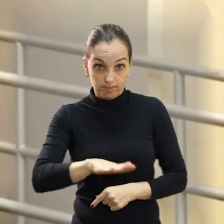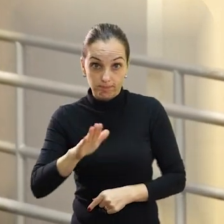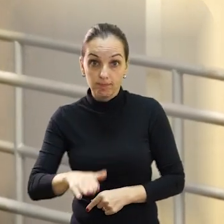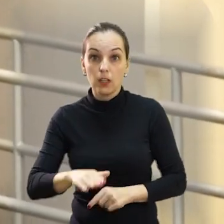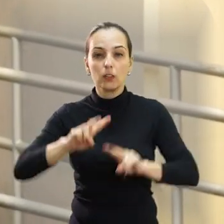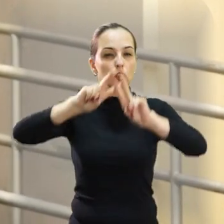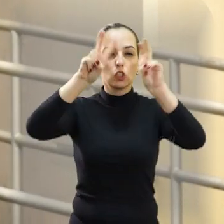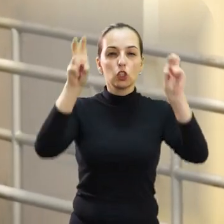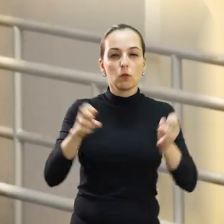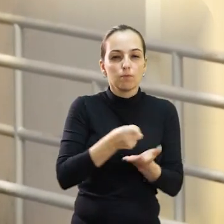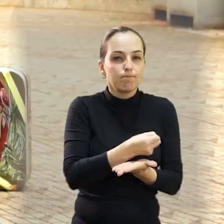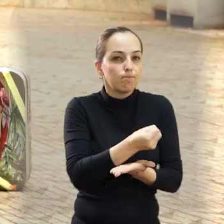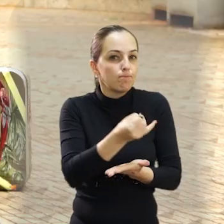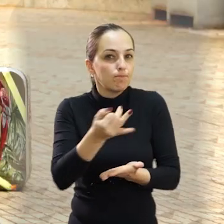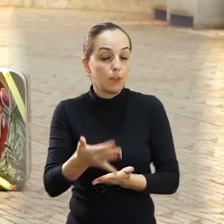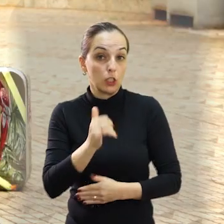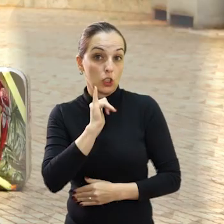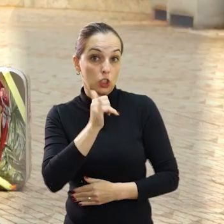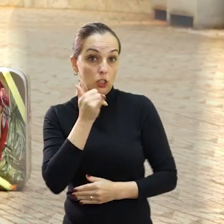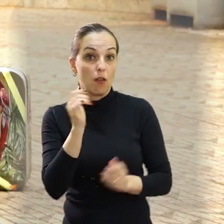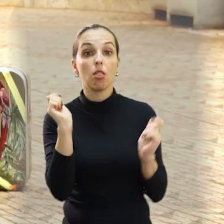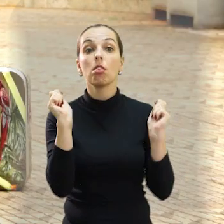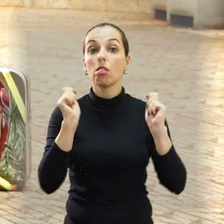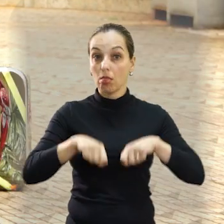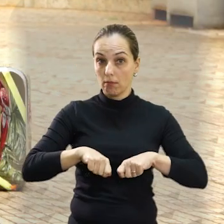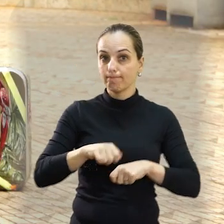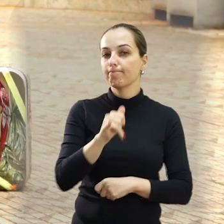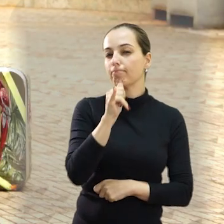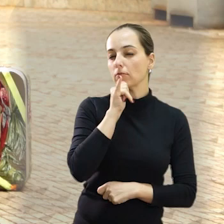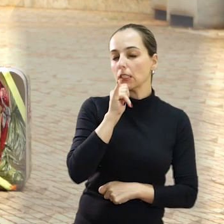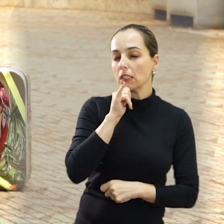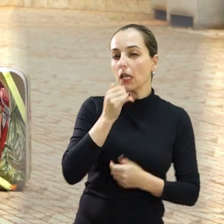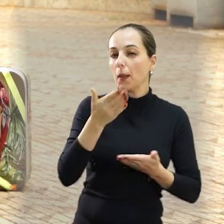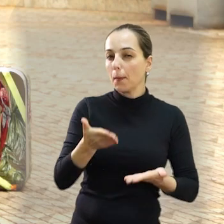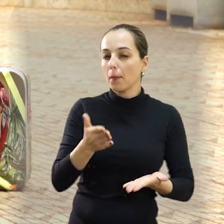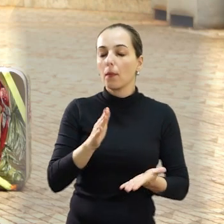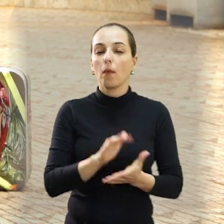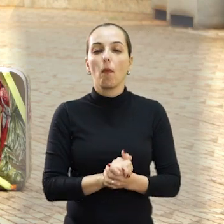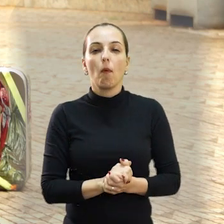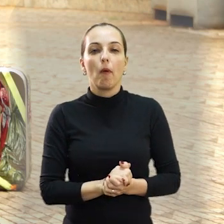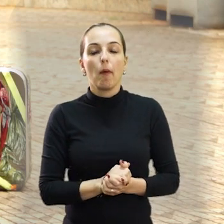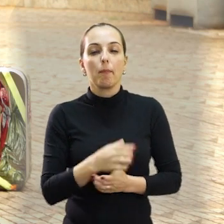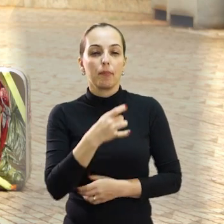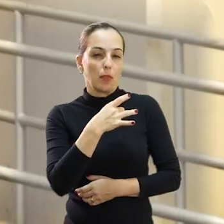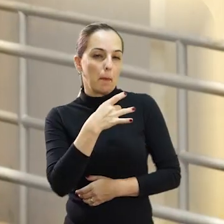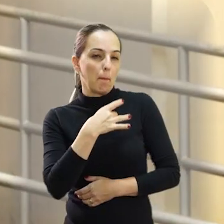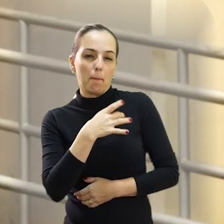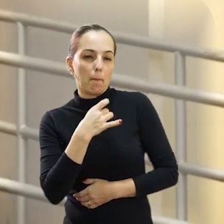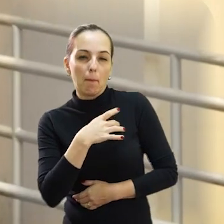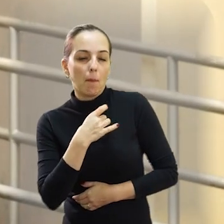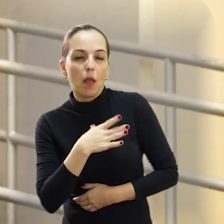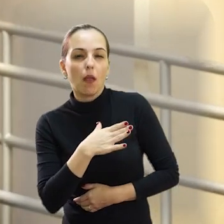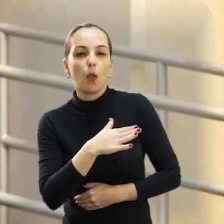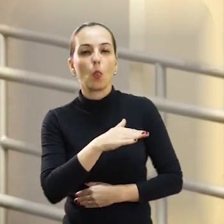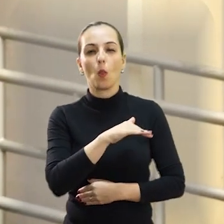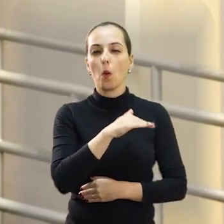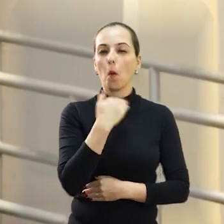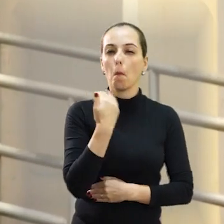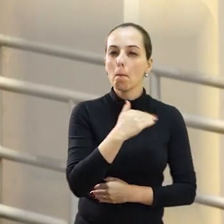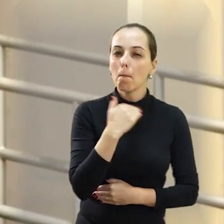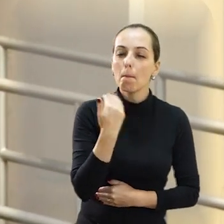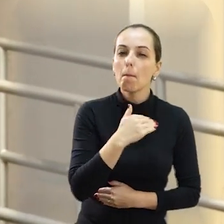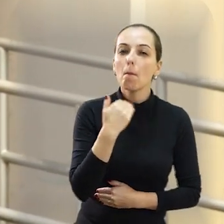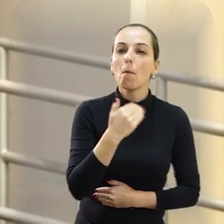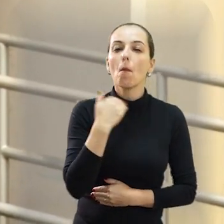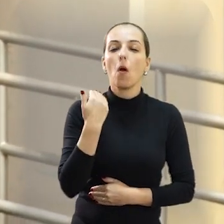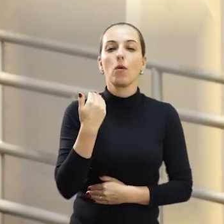porque com as histórias a gente tem a possibilidade de falar diversos assuntos com as crianças, né? Todo assunto, desde o